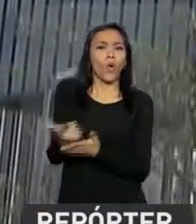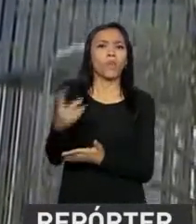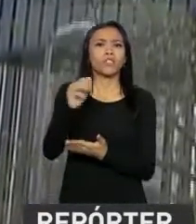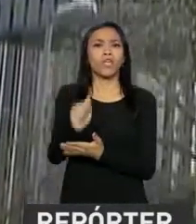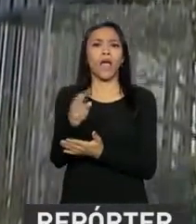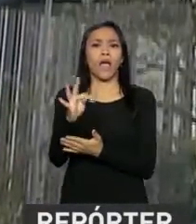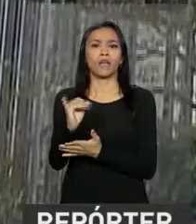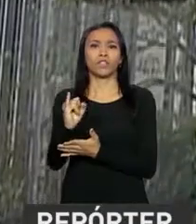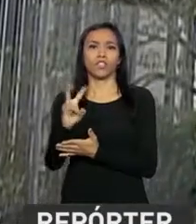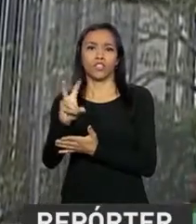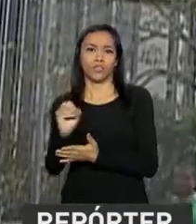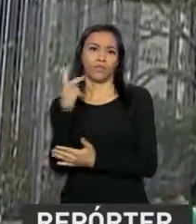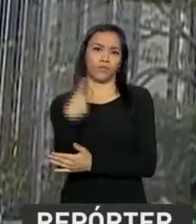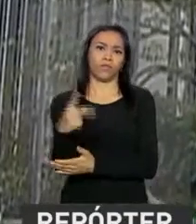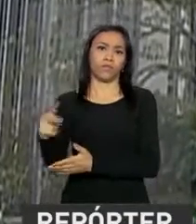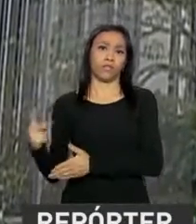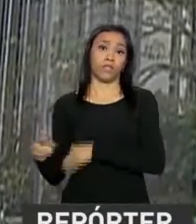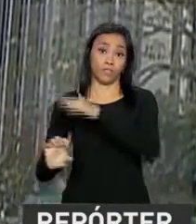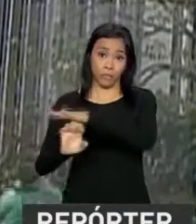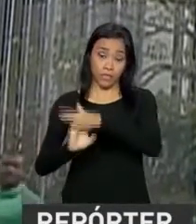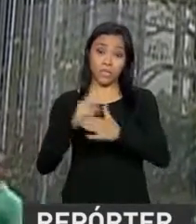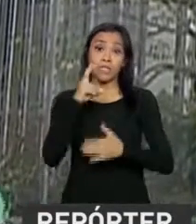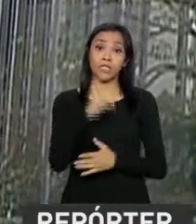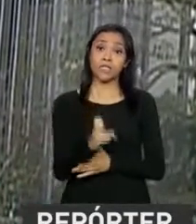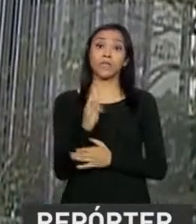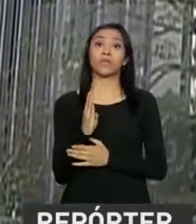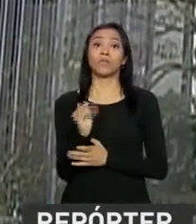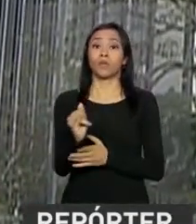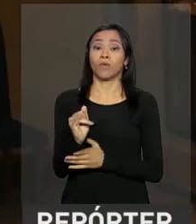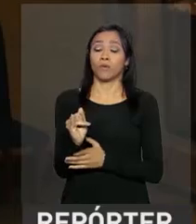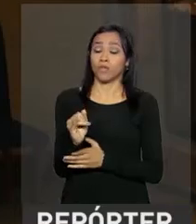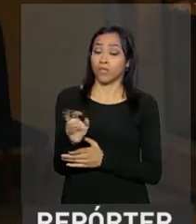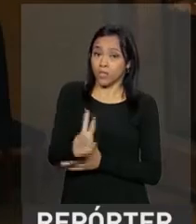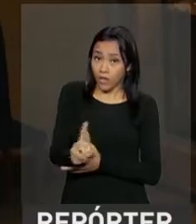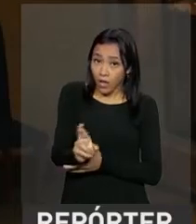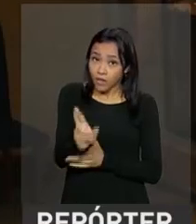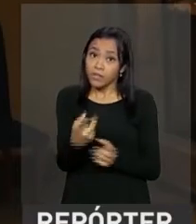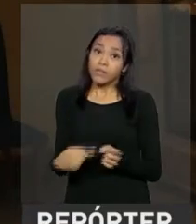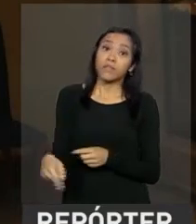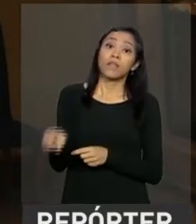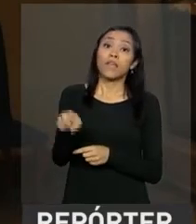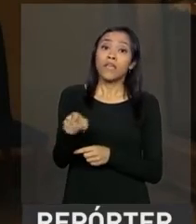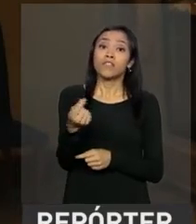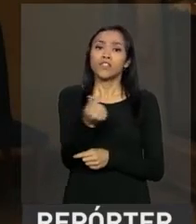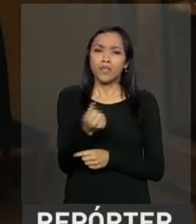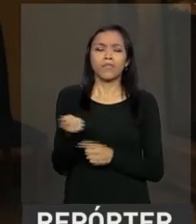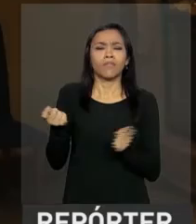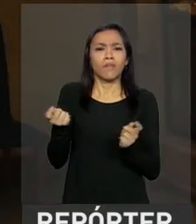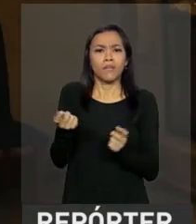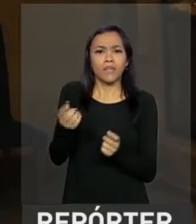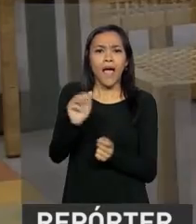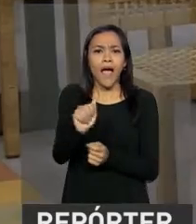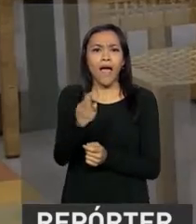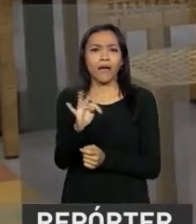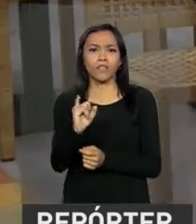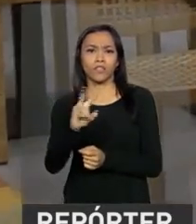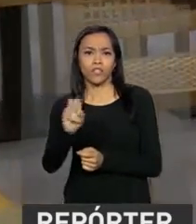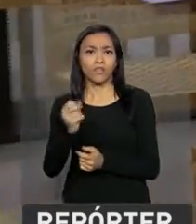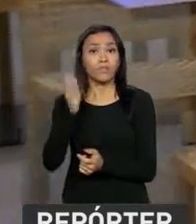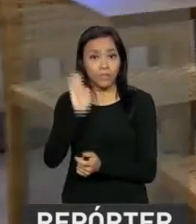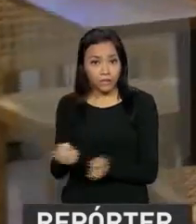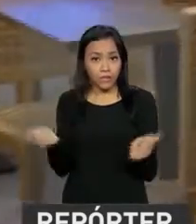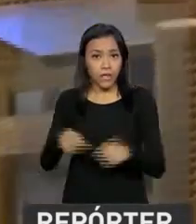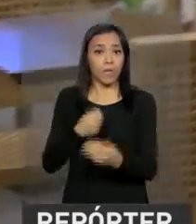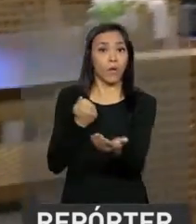empresas possuem. Serão R$ 5 bilhões até 2017. E os ativos poderão ser comprados de empresas em